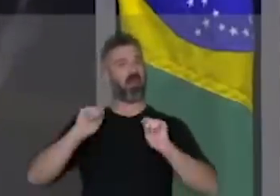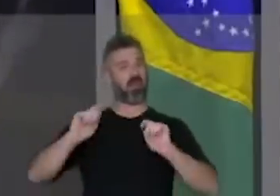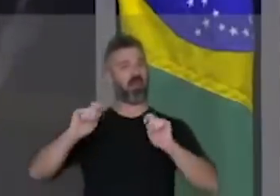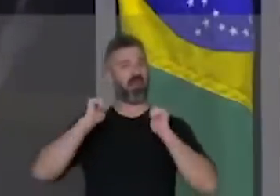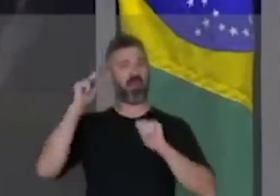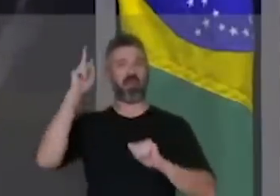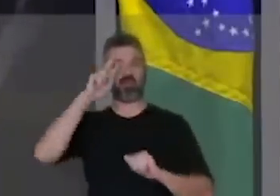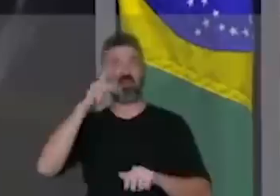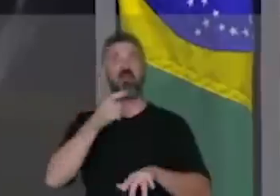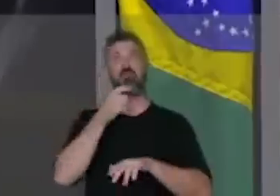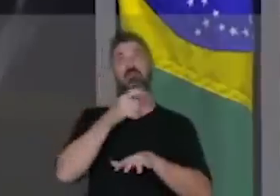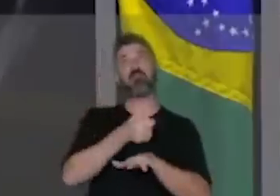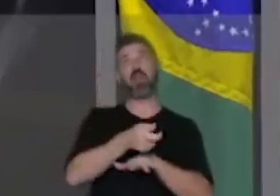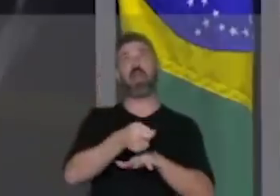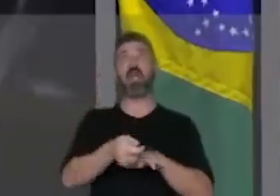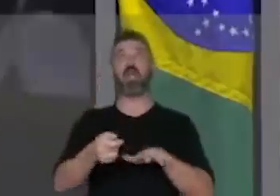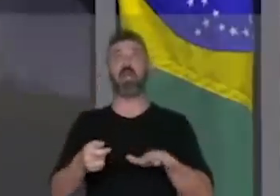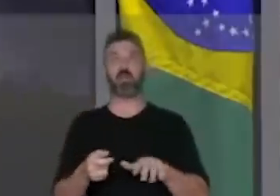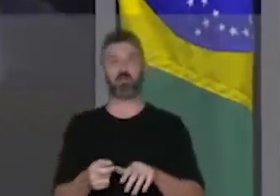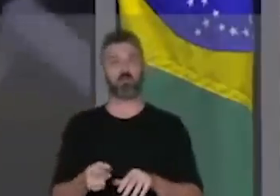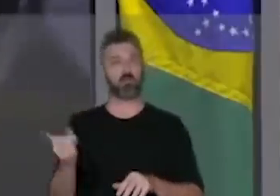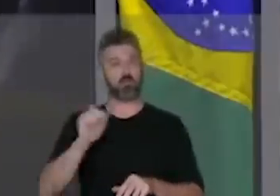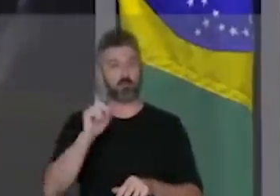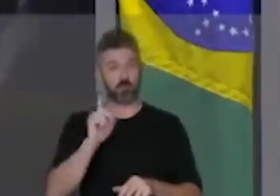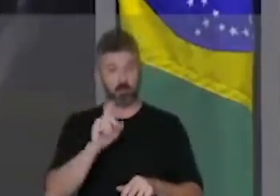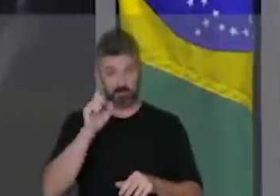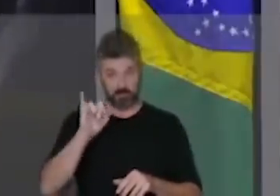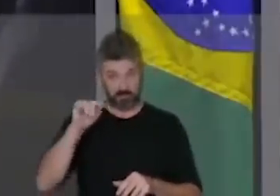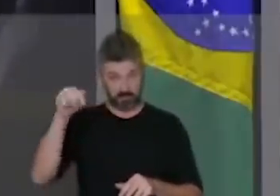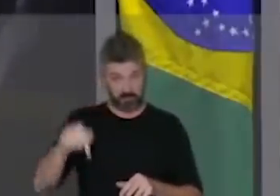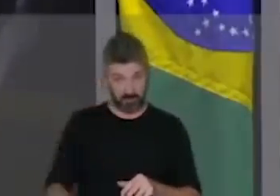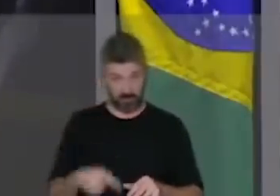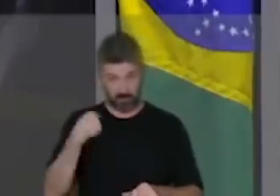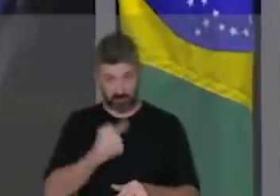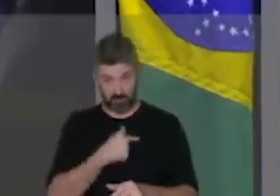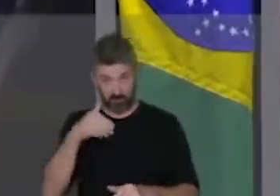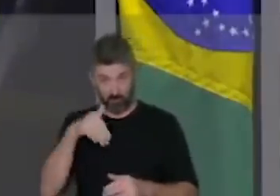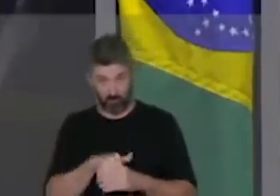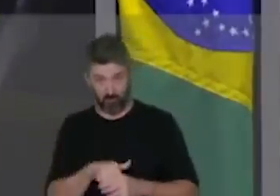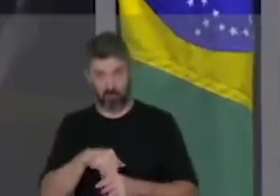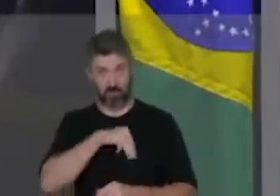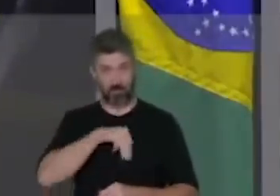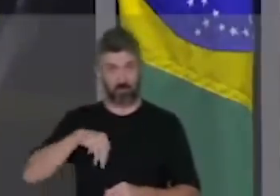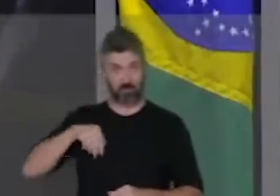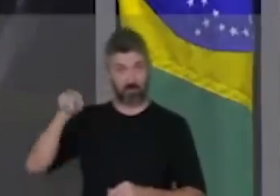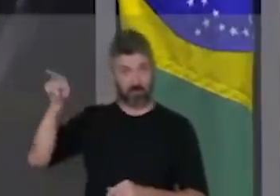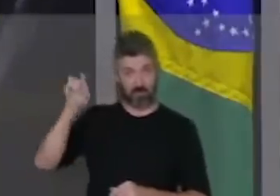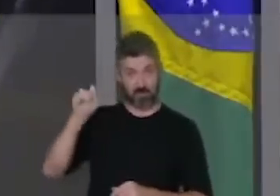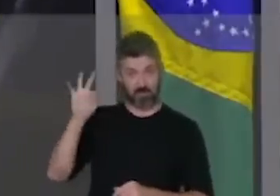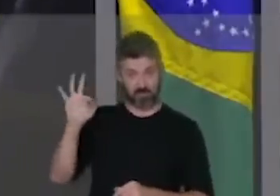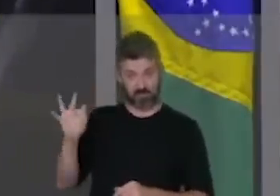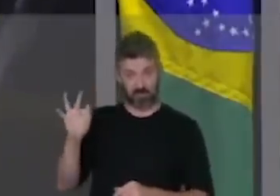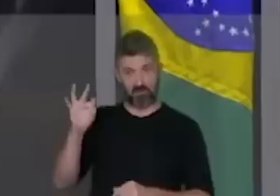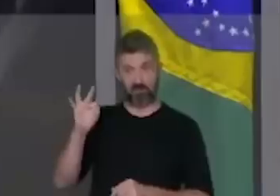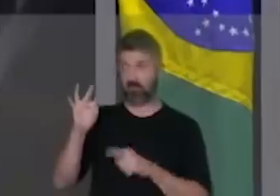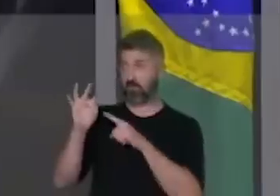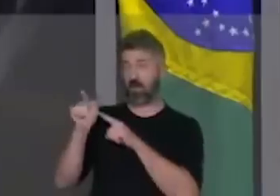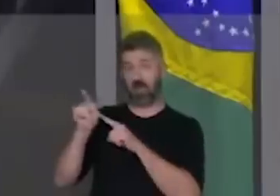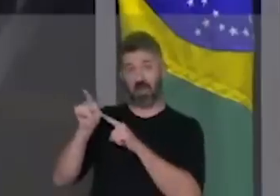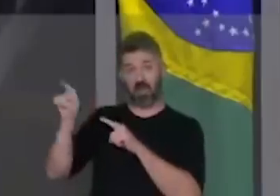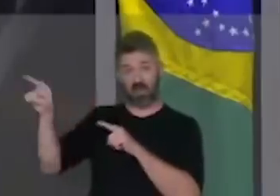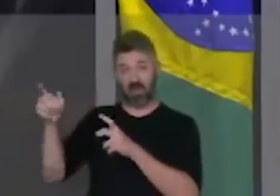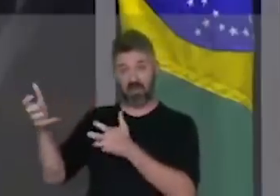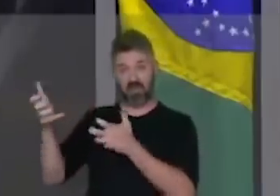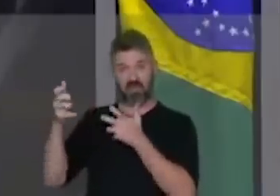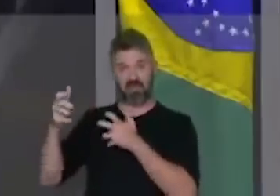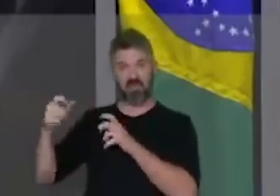de fake news. E se impor, enquanto aqui estamos votando, ministro do STF, vai do outro lado, para querer